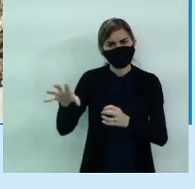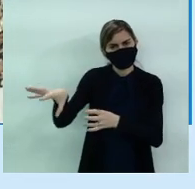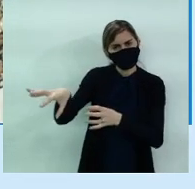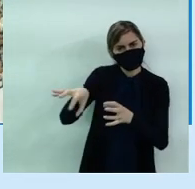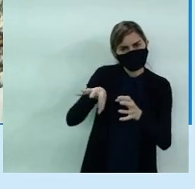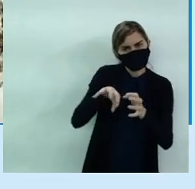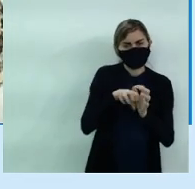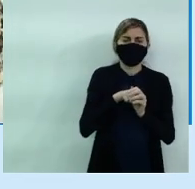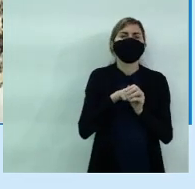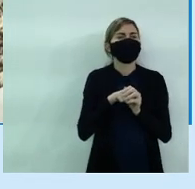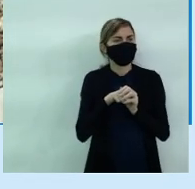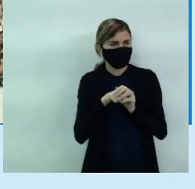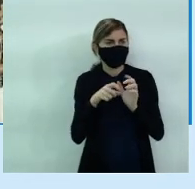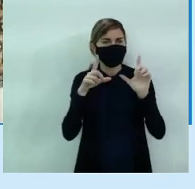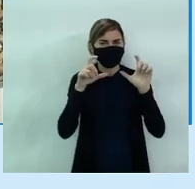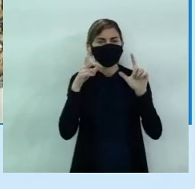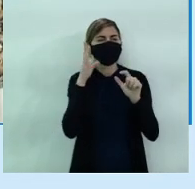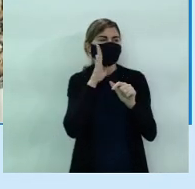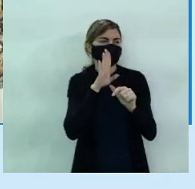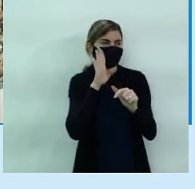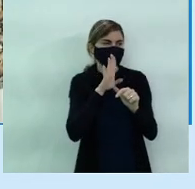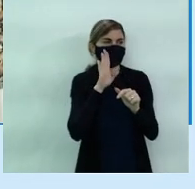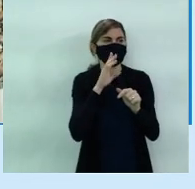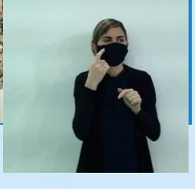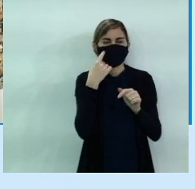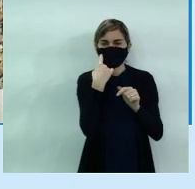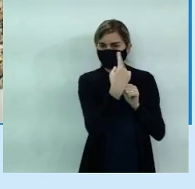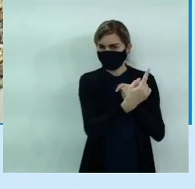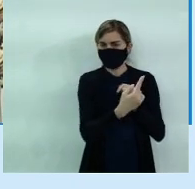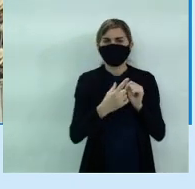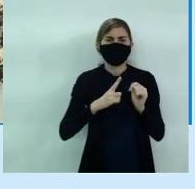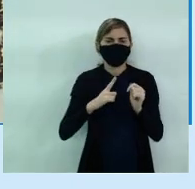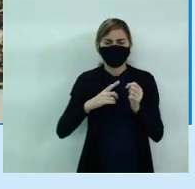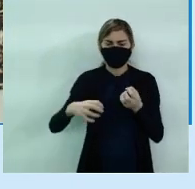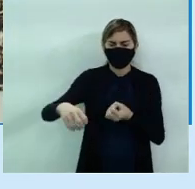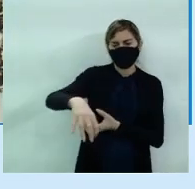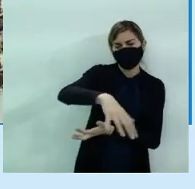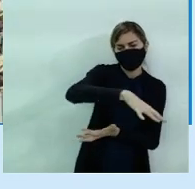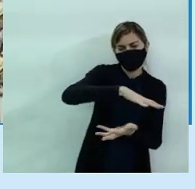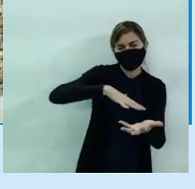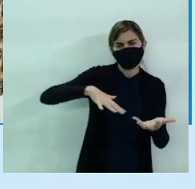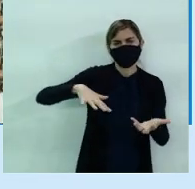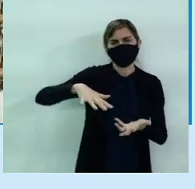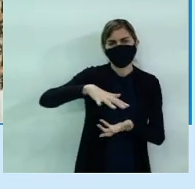essa imagem é bem legal, agora apareceu para vocês, né? A gente tem os planetas da nossa Via